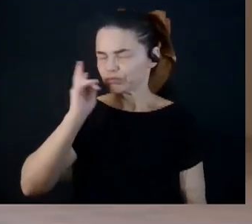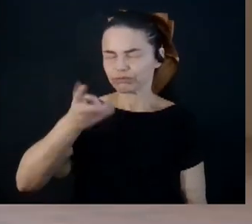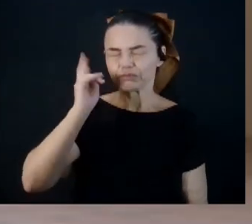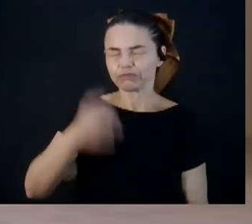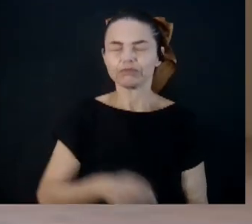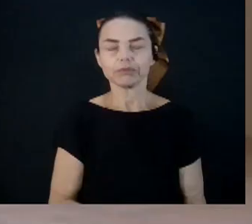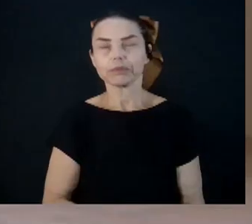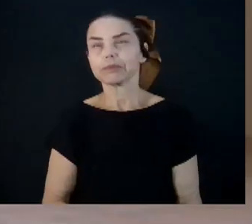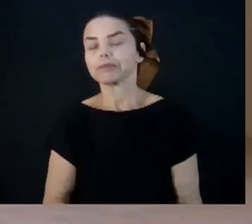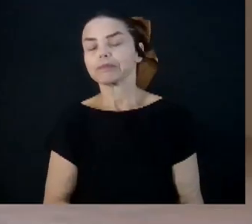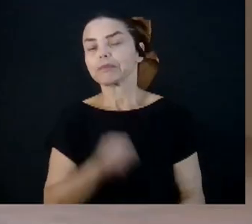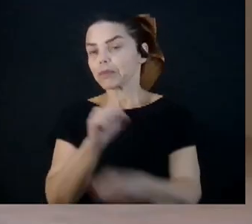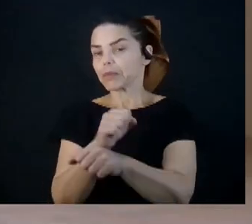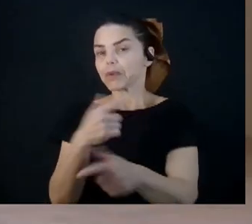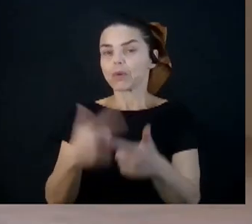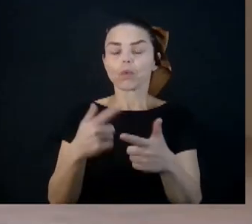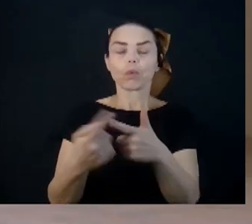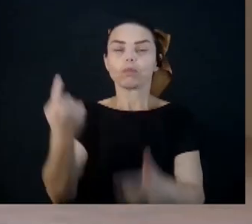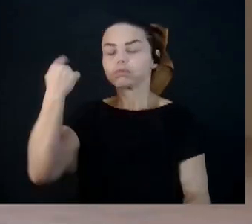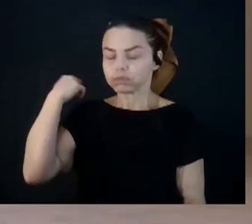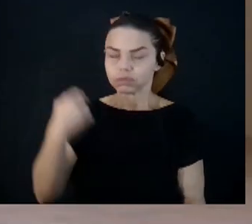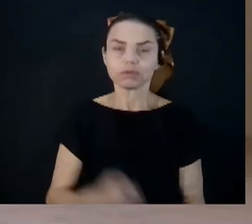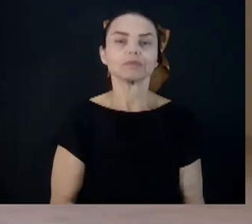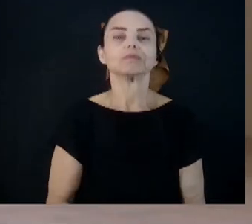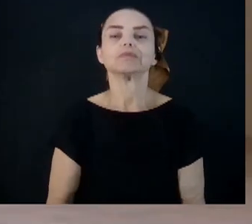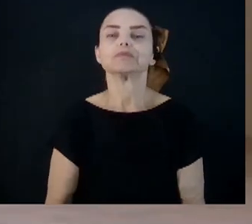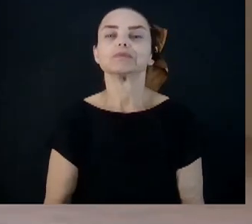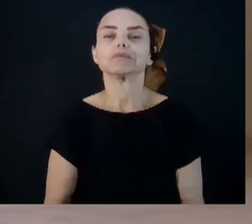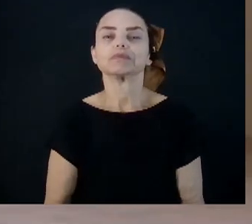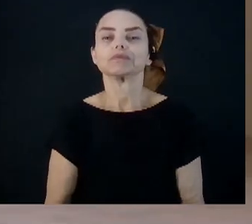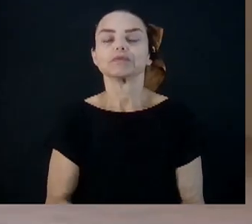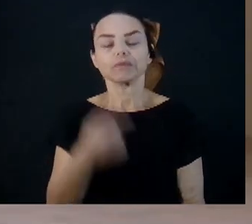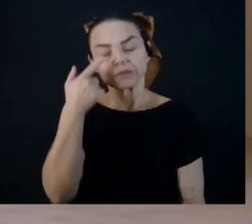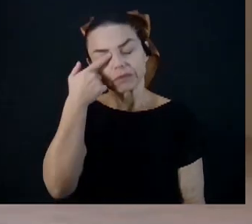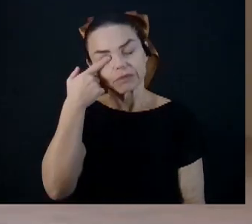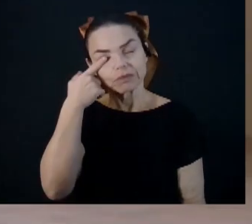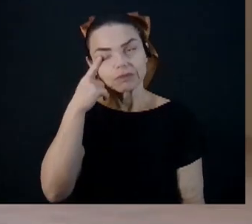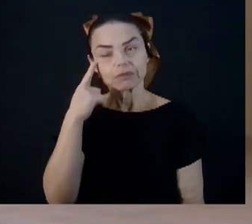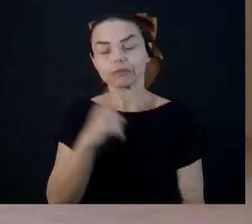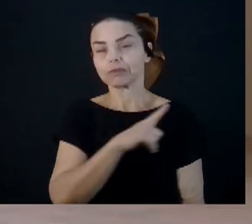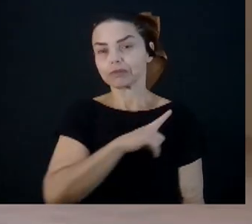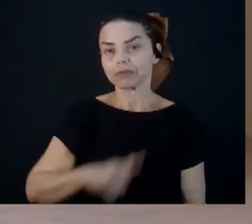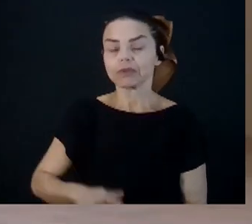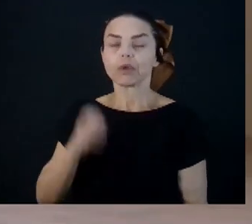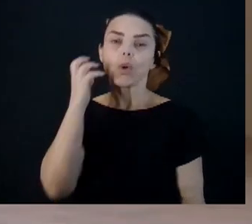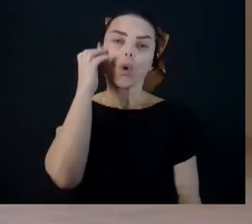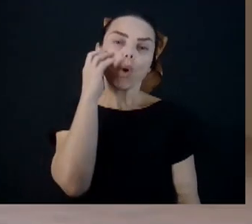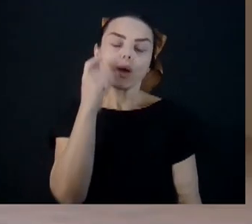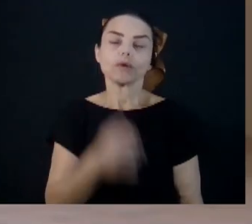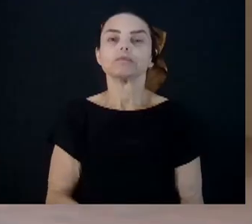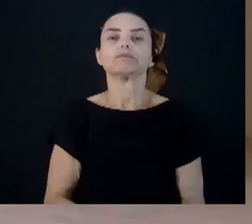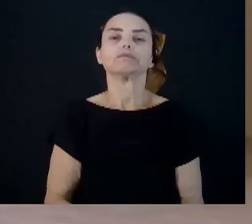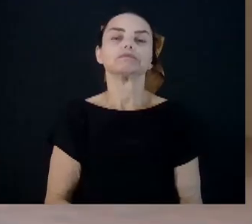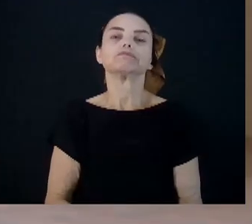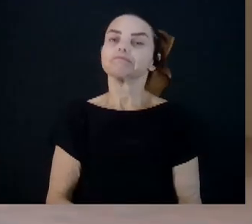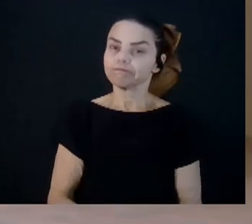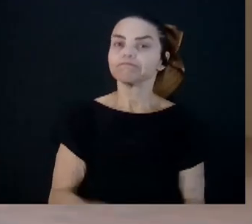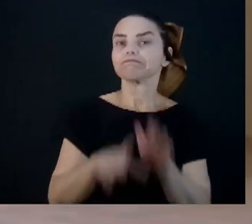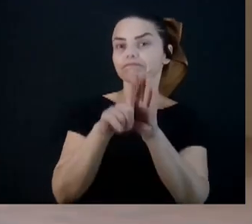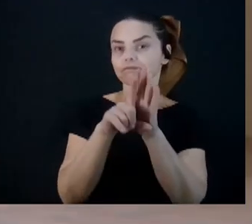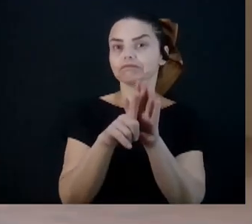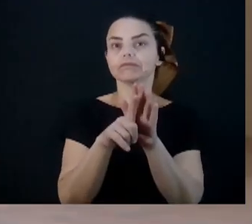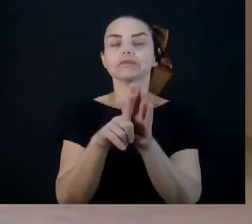parou porque na época o que era governador do estado de São Paulo, ele baixou uma lei, um decreto